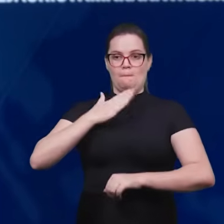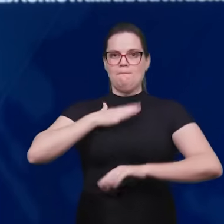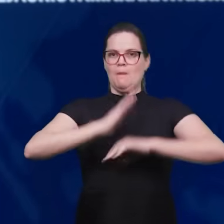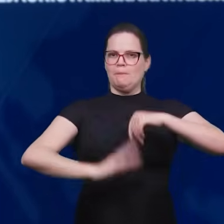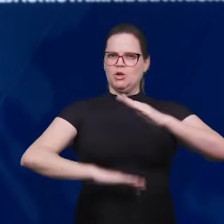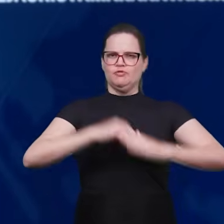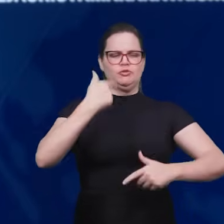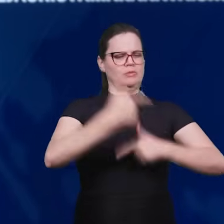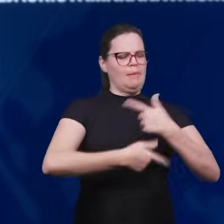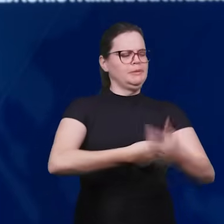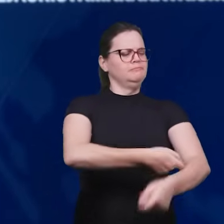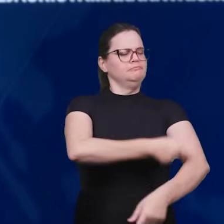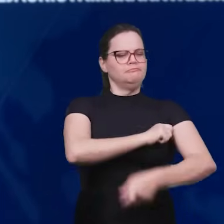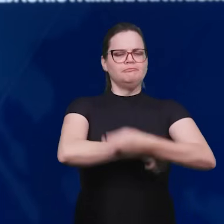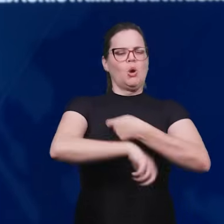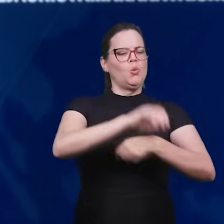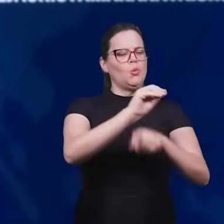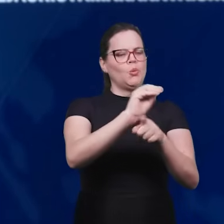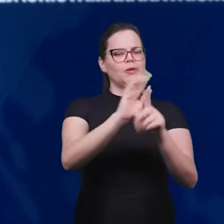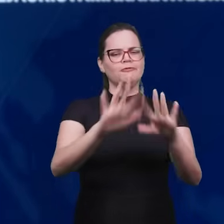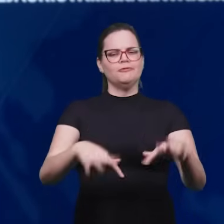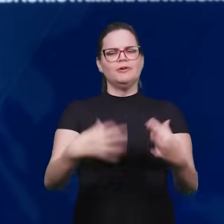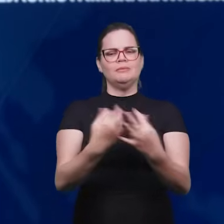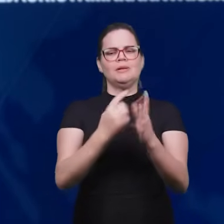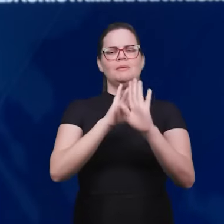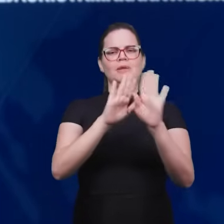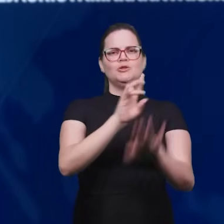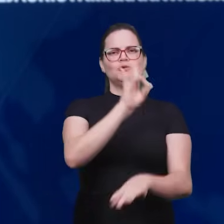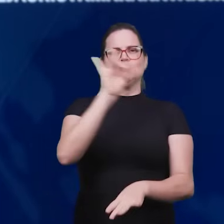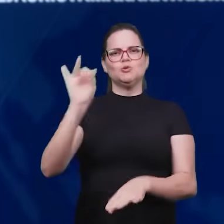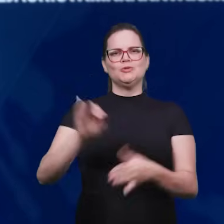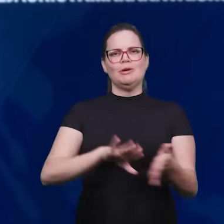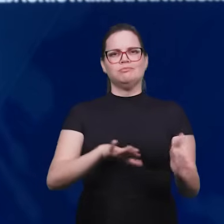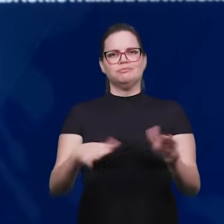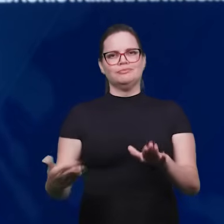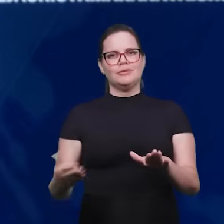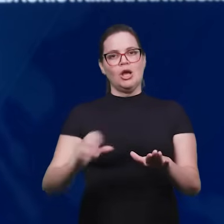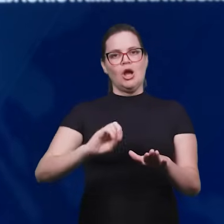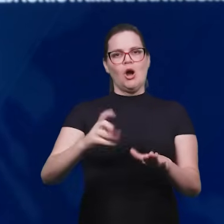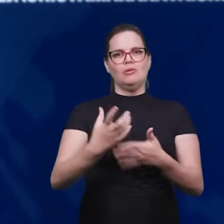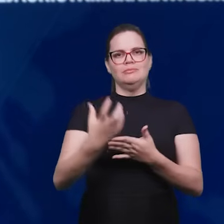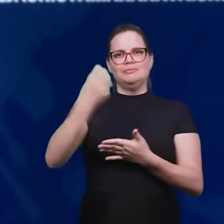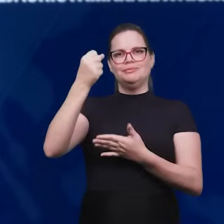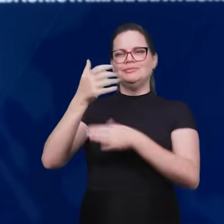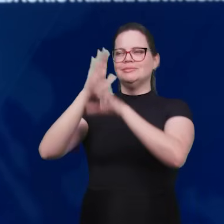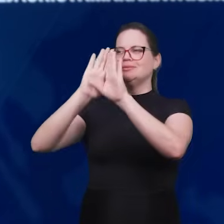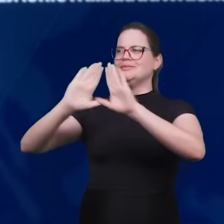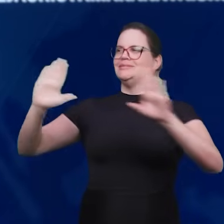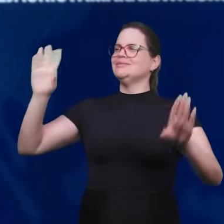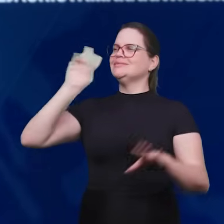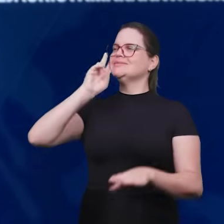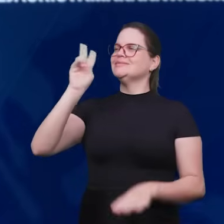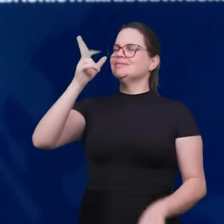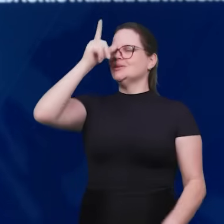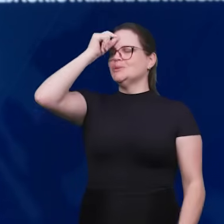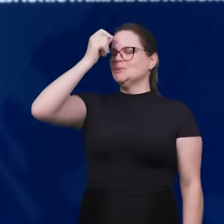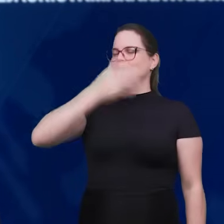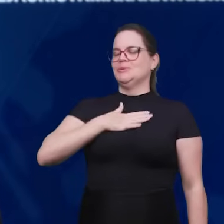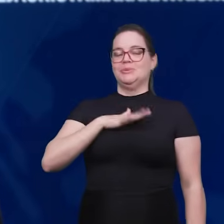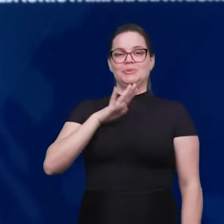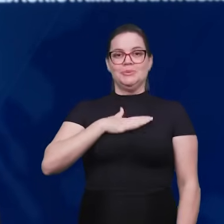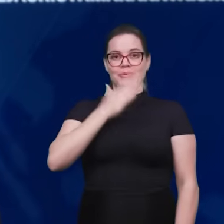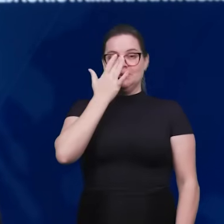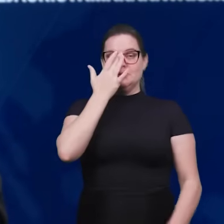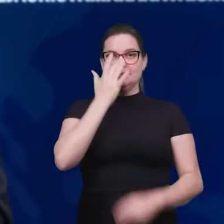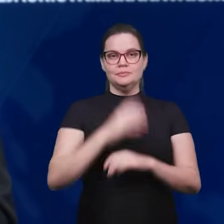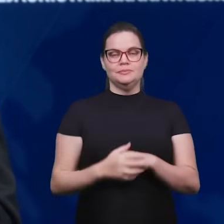da família, mas um dia nós encontraremos repouso na Jerusalém celestial. Observe